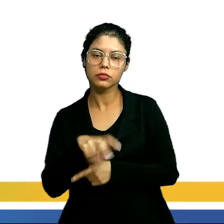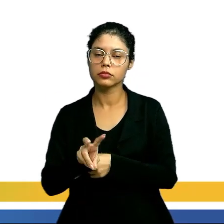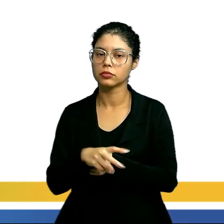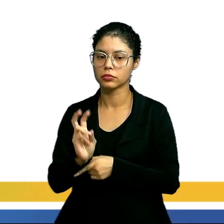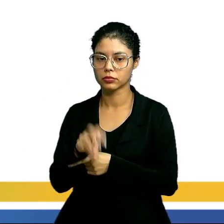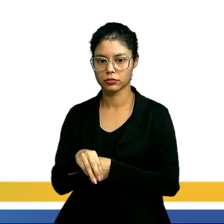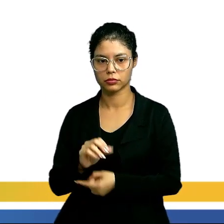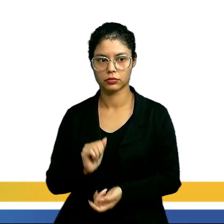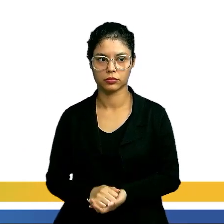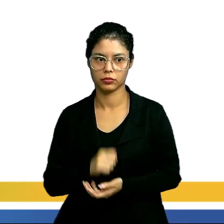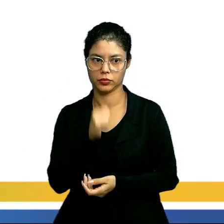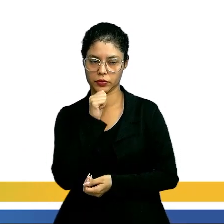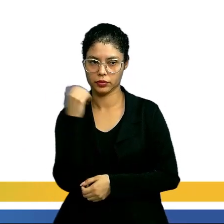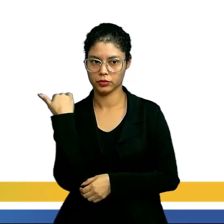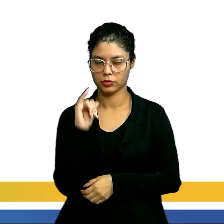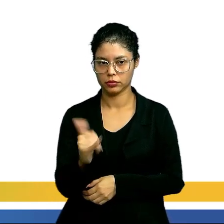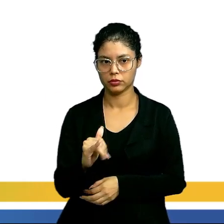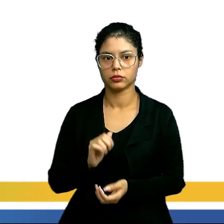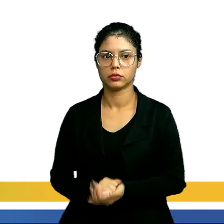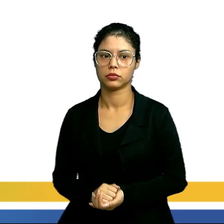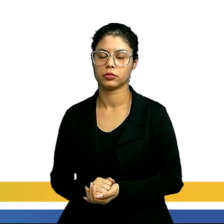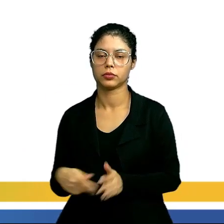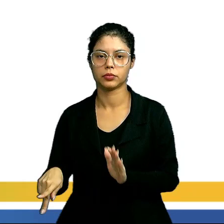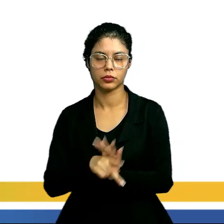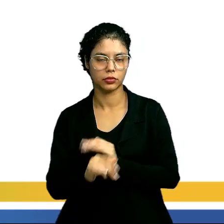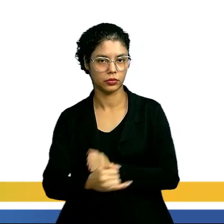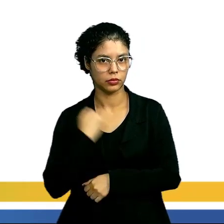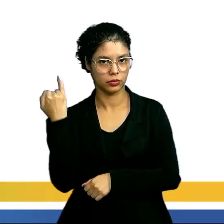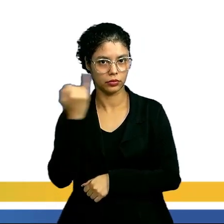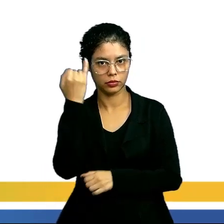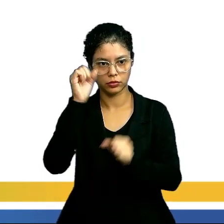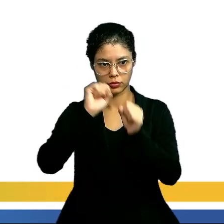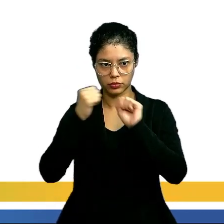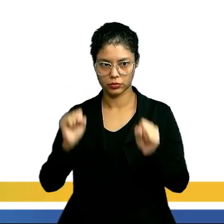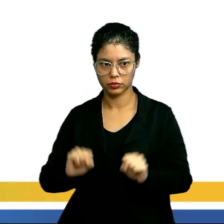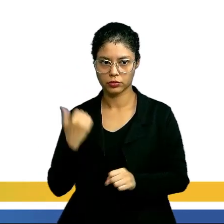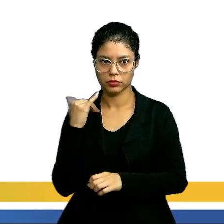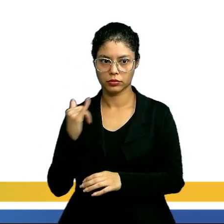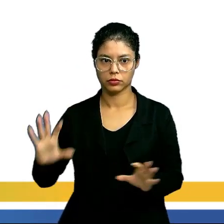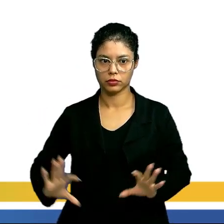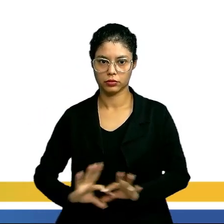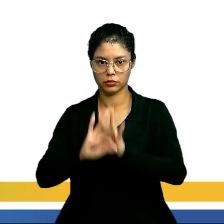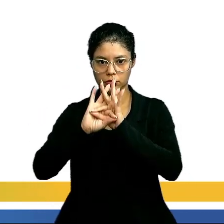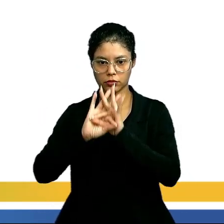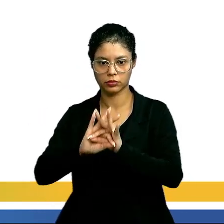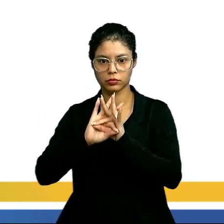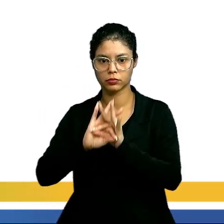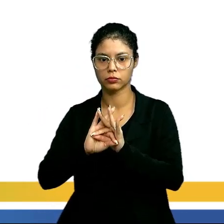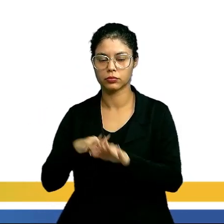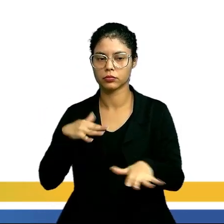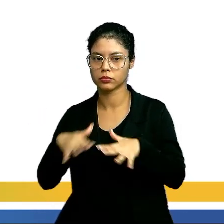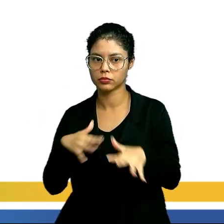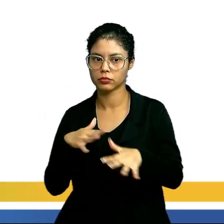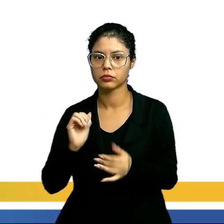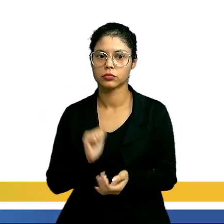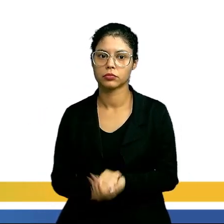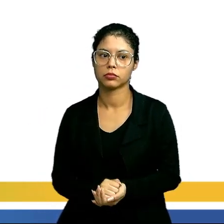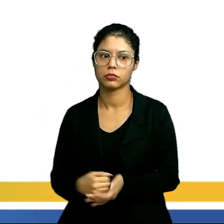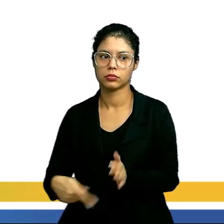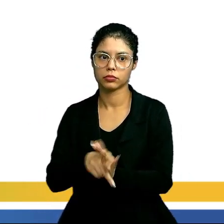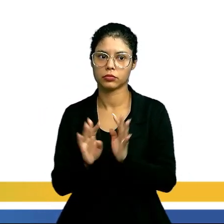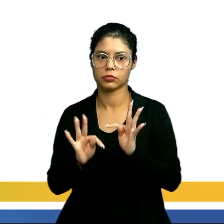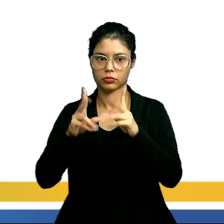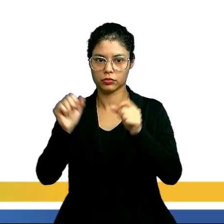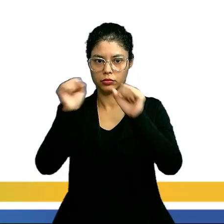A energia mecânica, que é uma das nossas principais energias, energia associada ao movimento, ela nos diz que o total